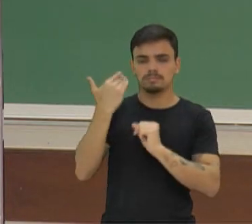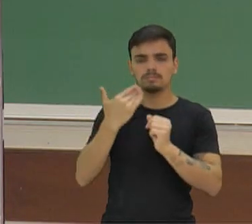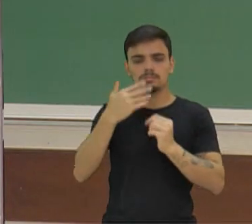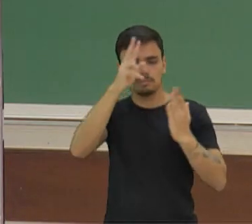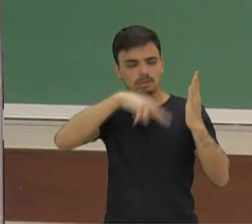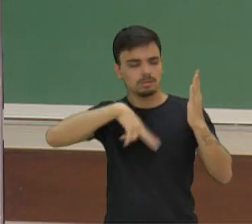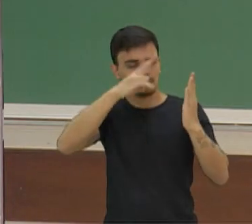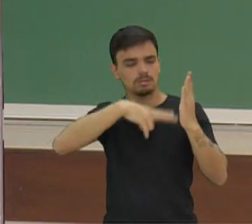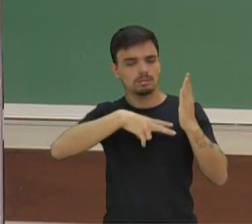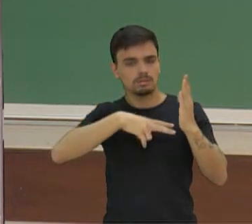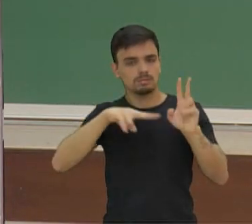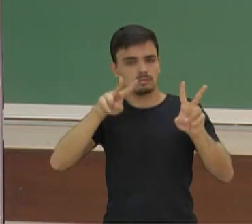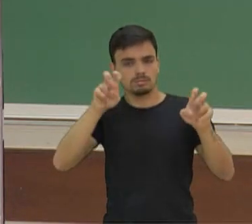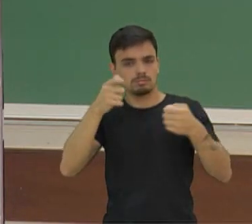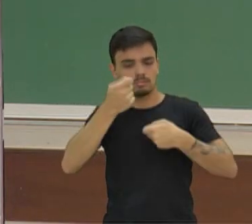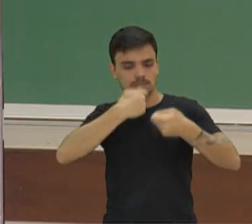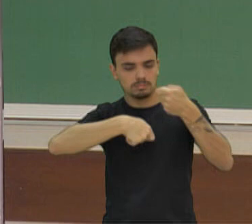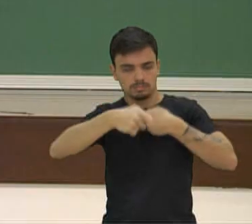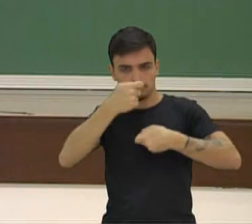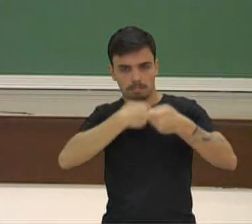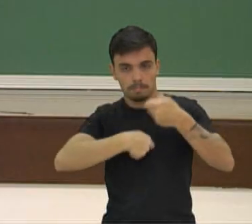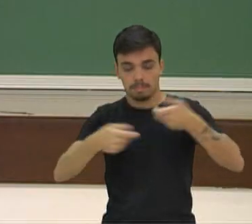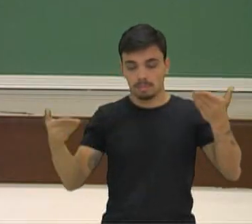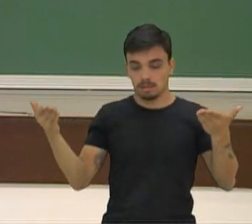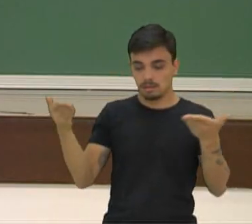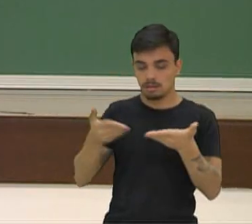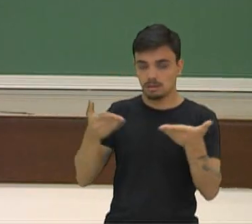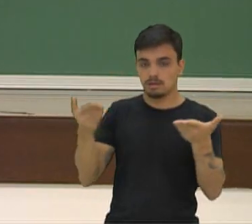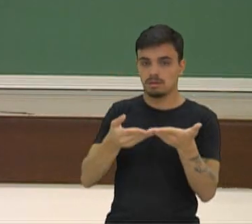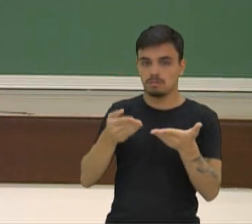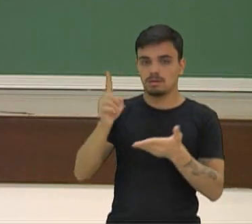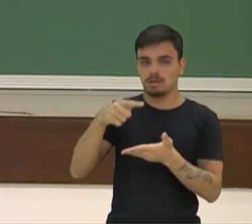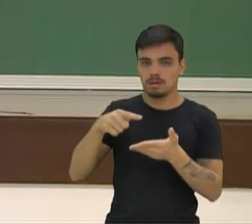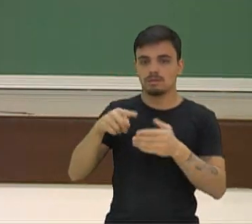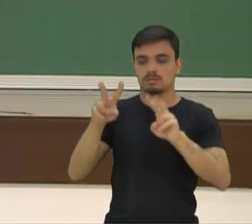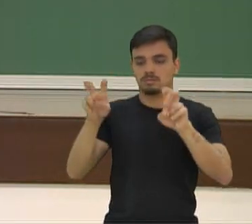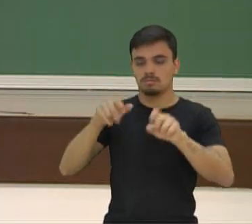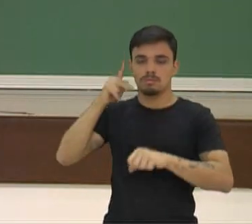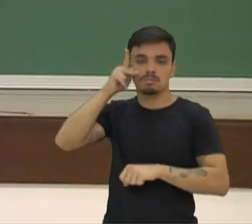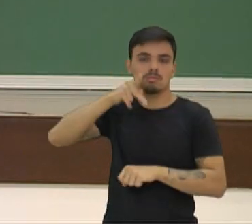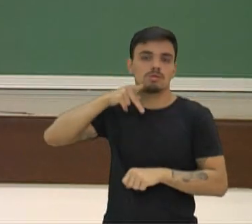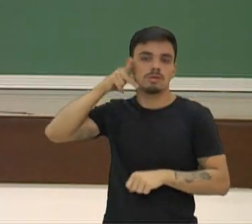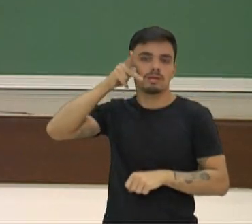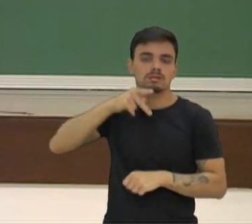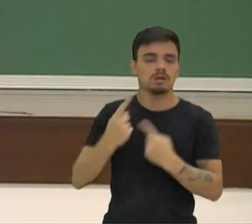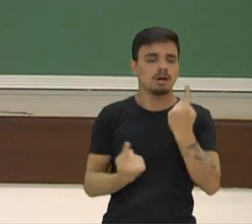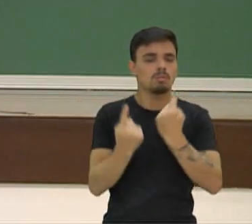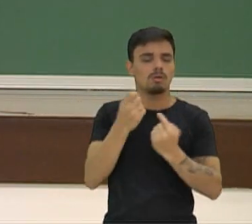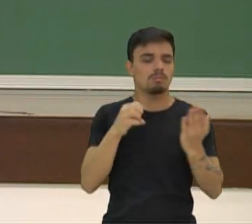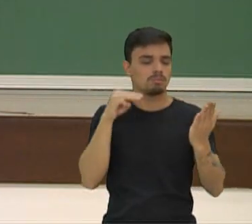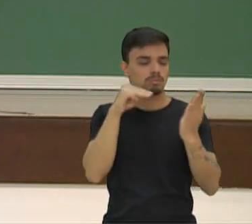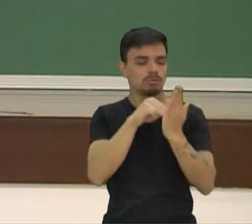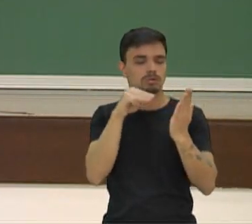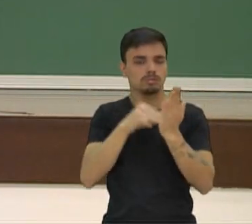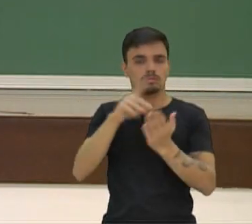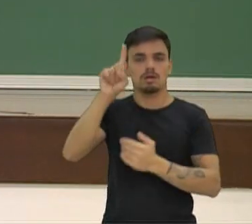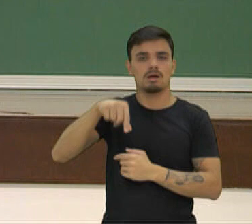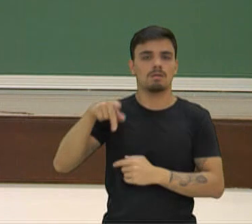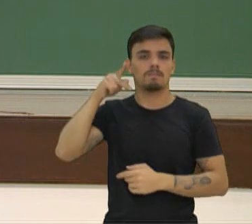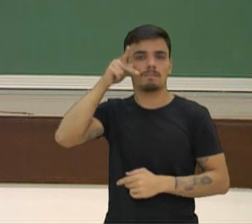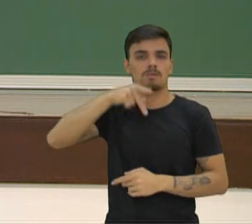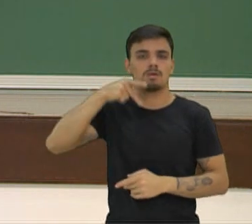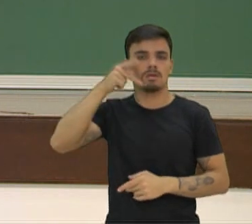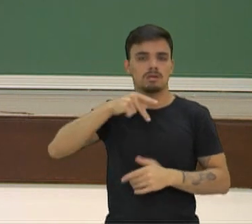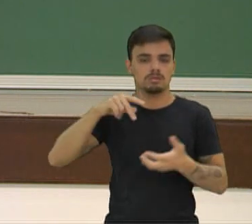questões econômicas, lembra? Agora, são as questões políticas. Quais motivos são políticos